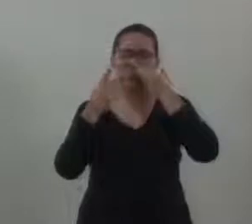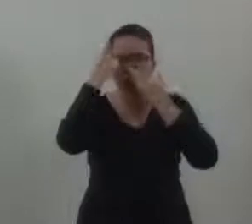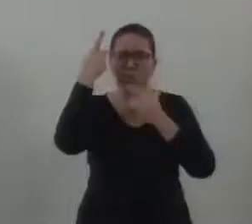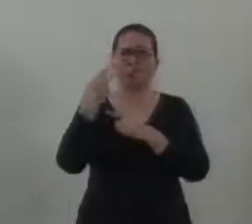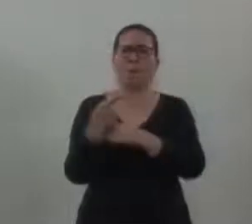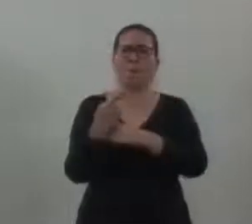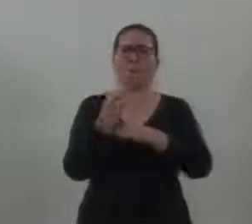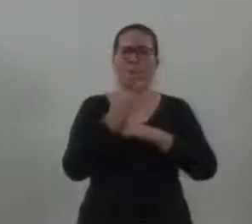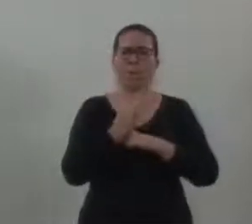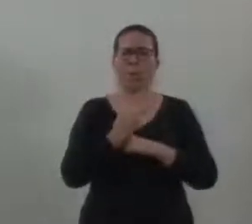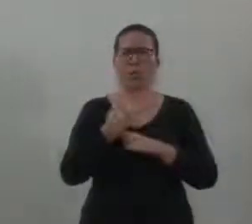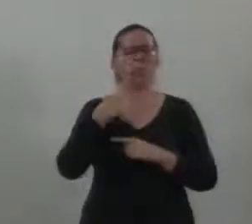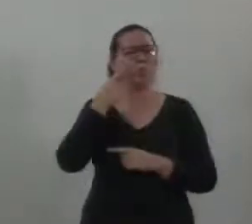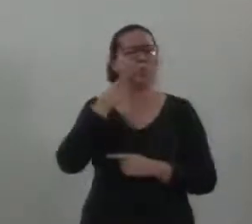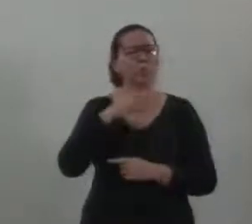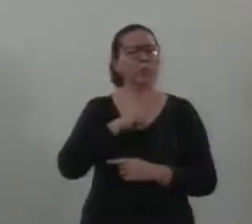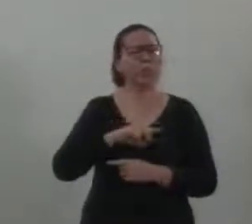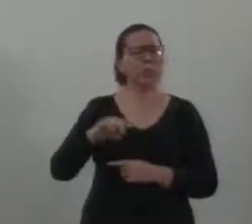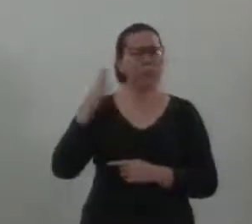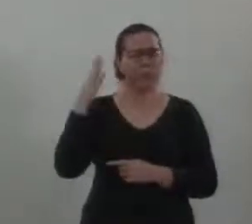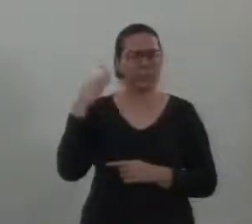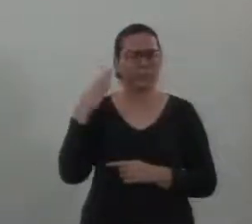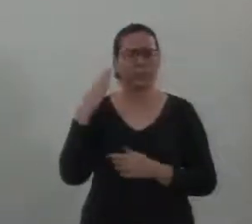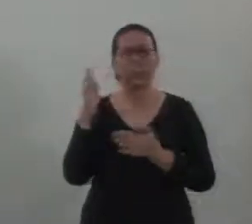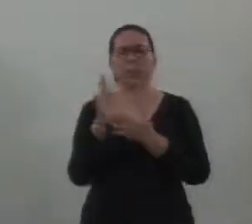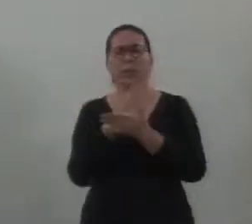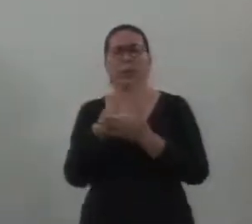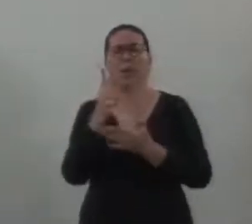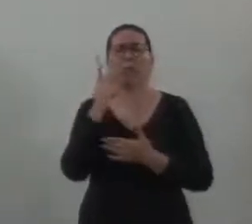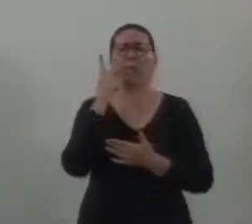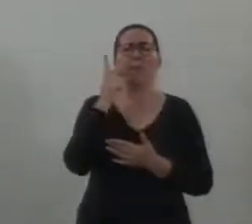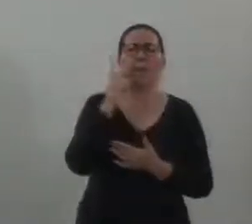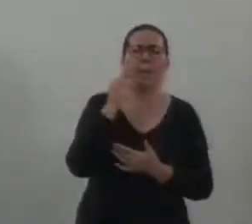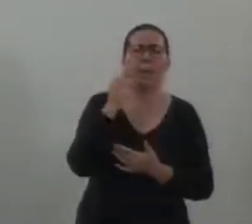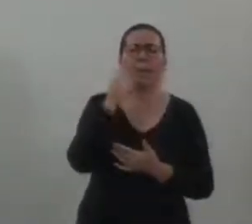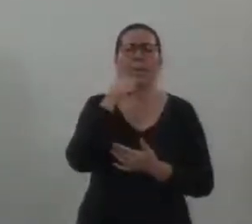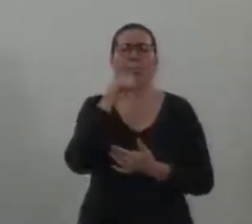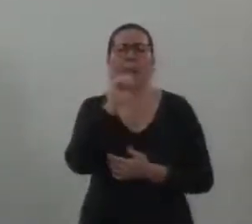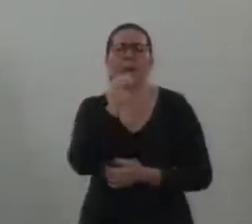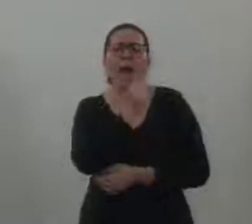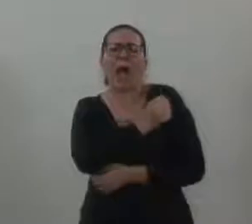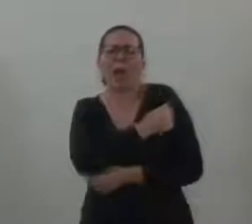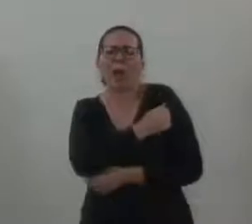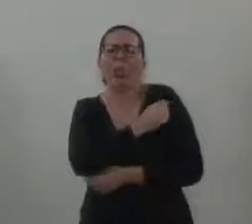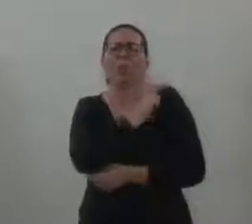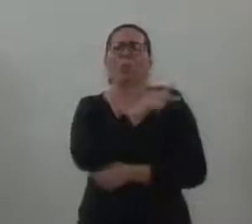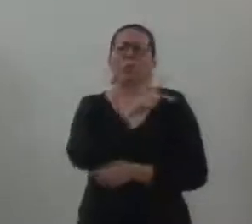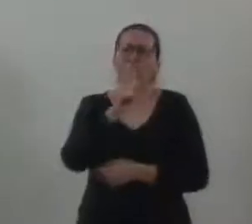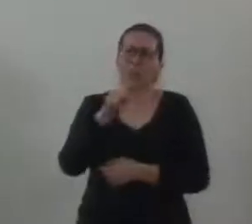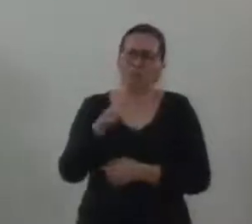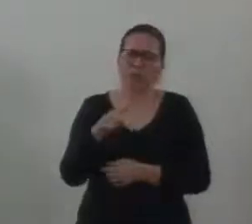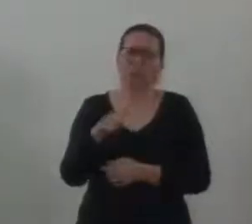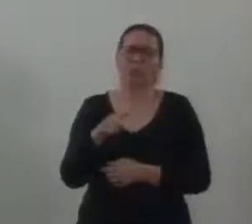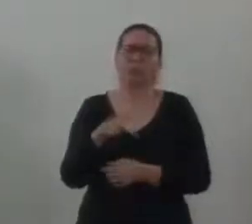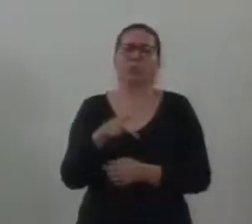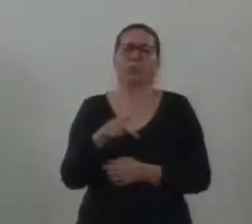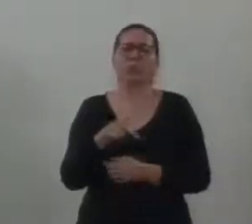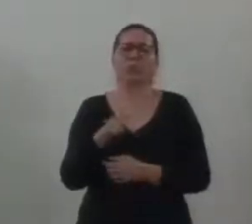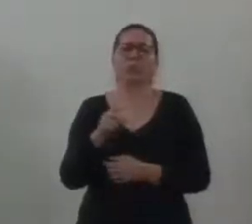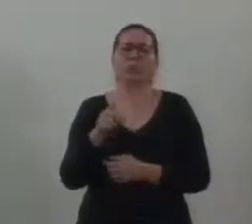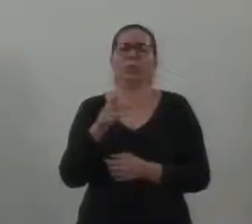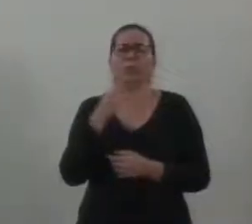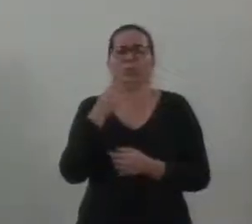procurado durante a semana, principalmente por alguns pais, alguns alunos e professores, que eles gostam muito da questão e